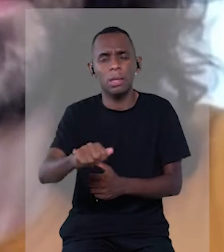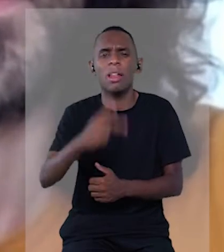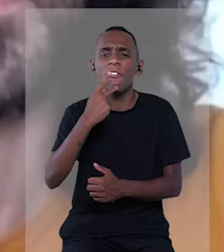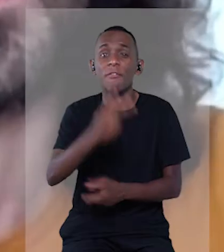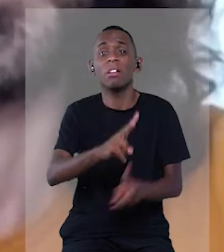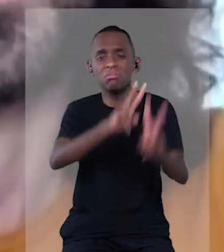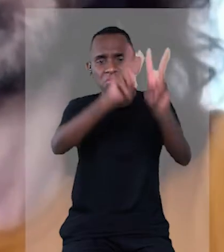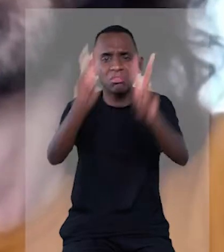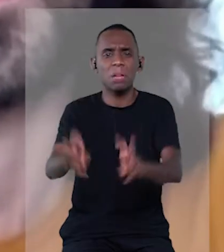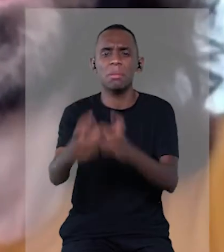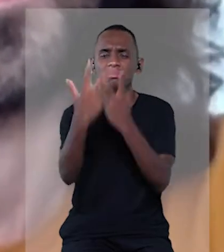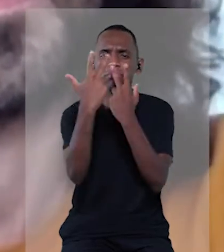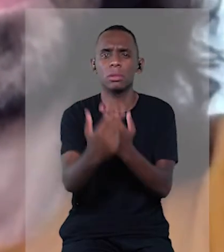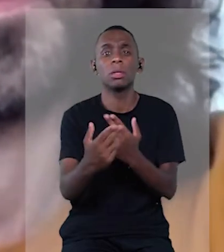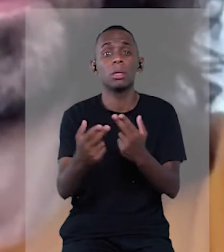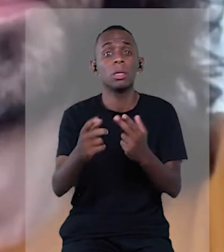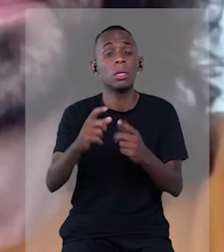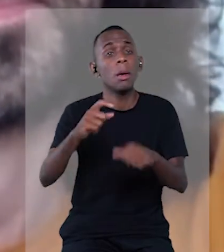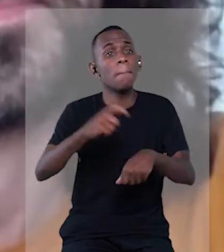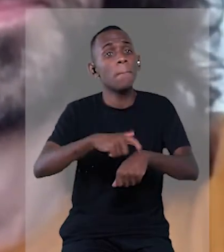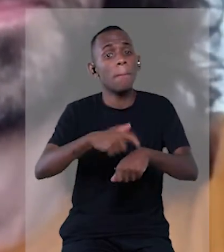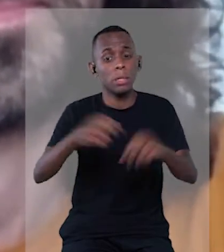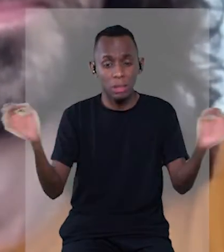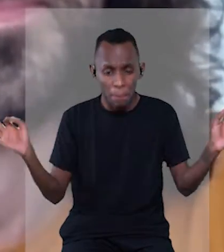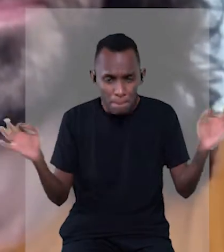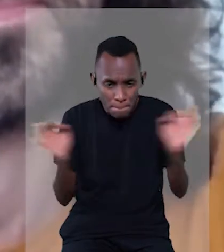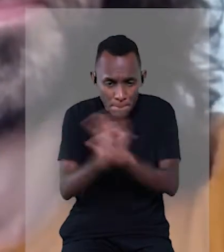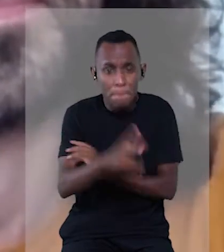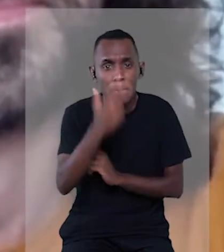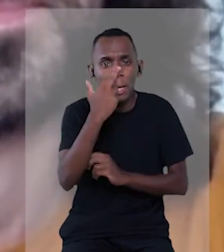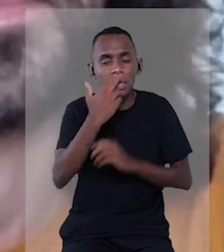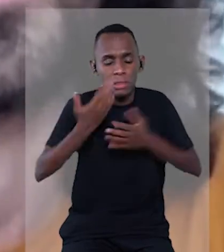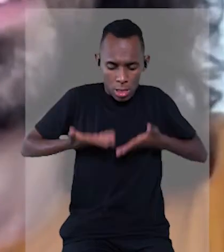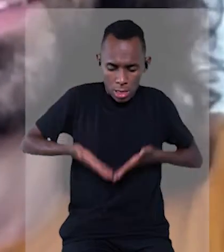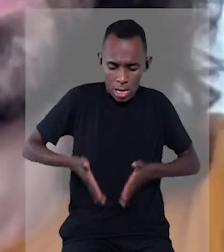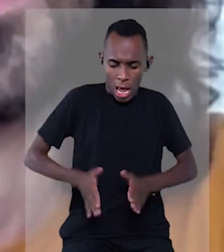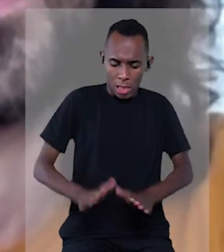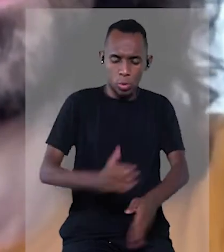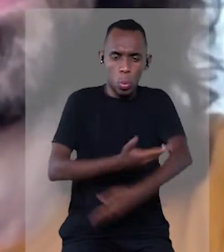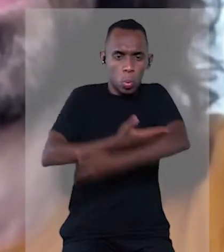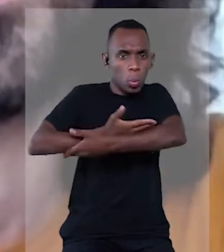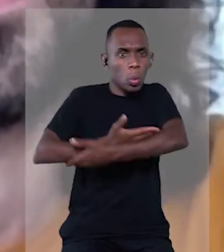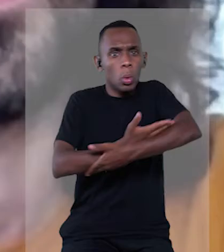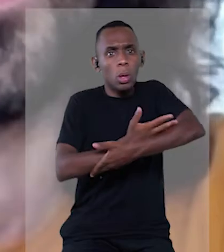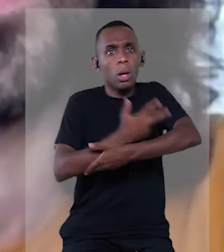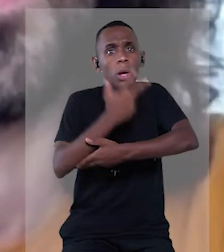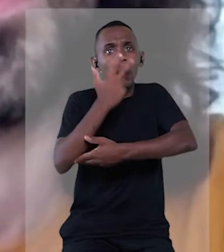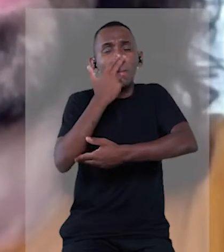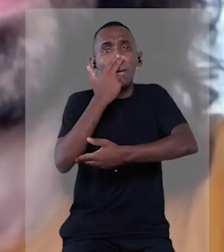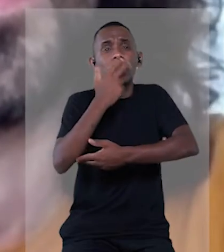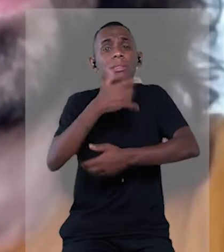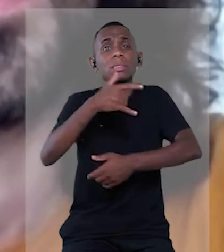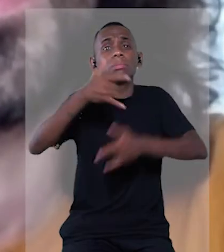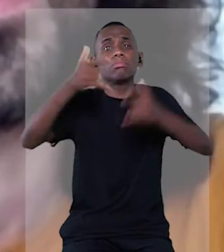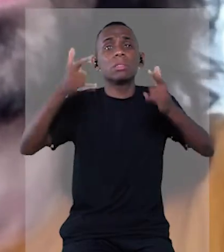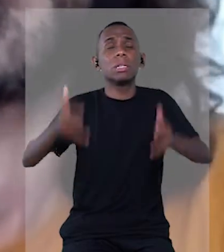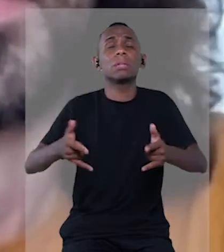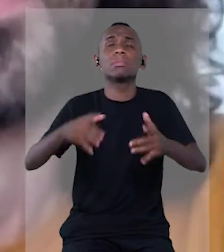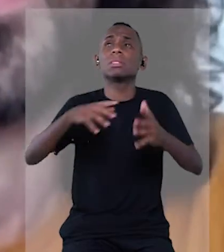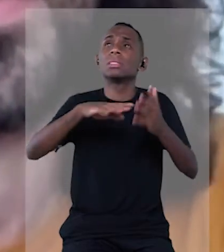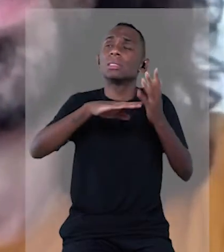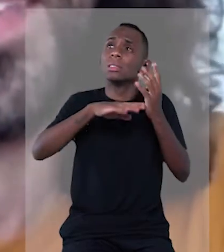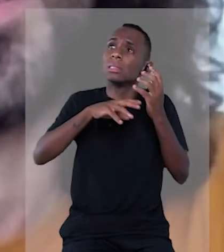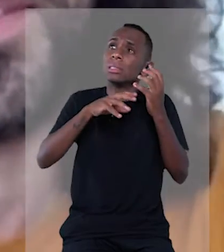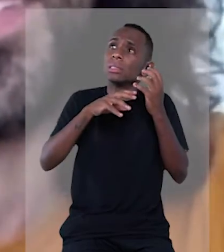exatamente isso, assim, que às vezes quando termina, para ela é como se fosse um parto mesmo, sabe? Que ela às vezes fica até de cama, fica doente,